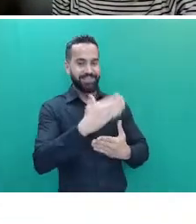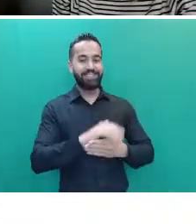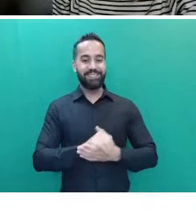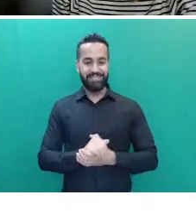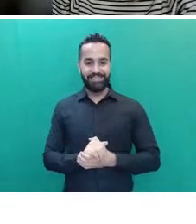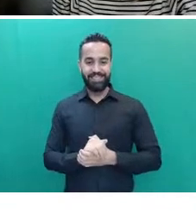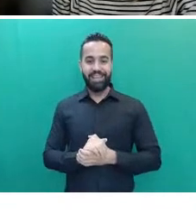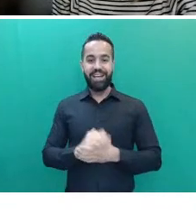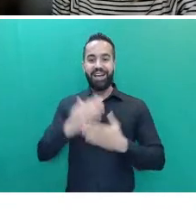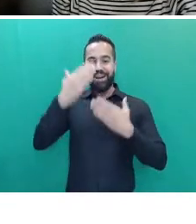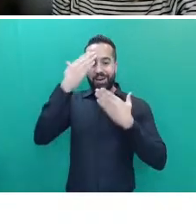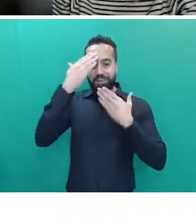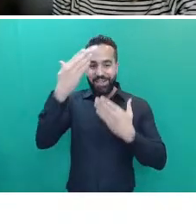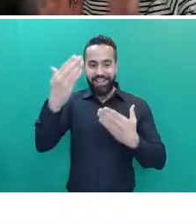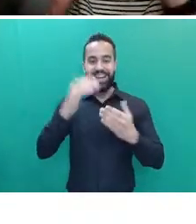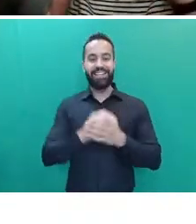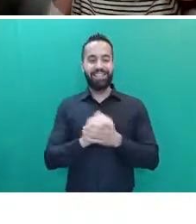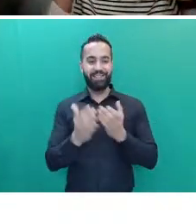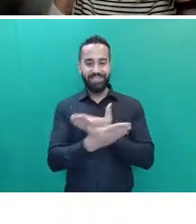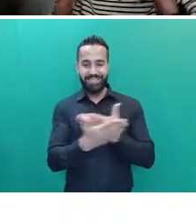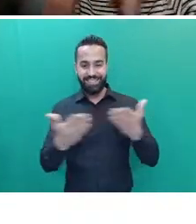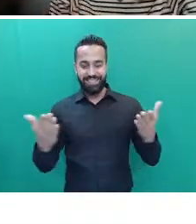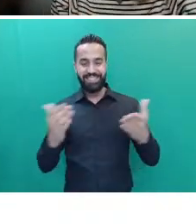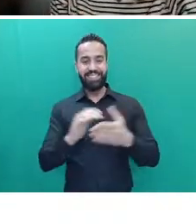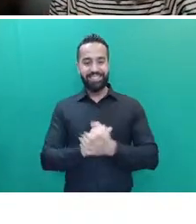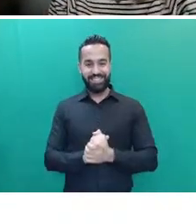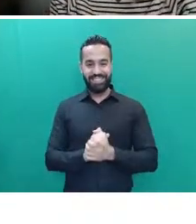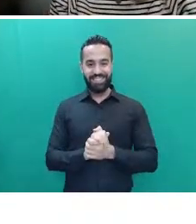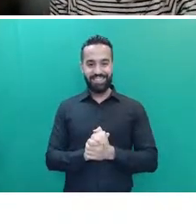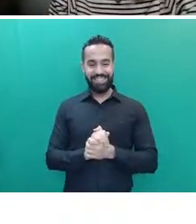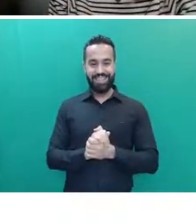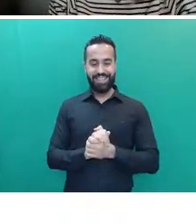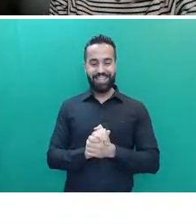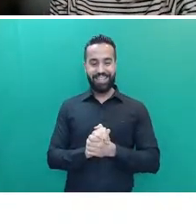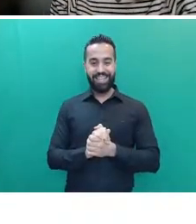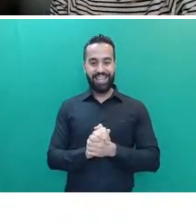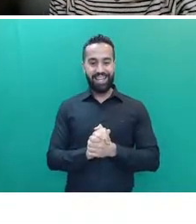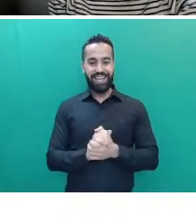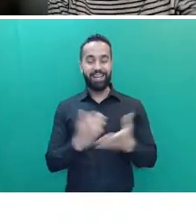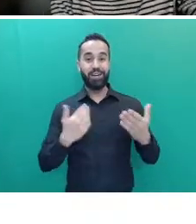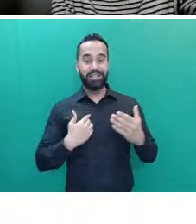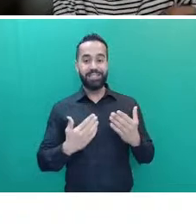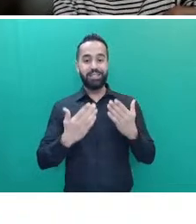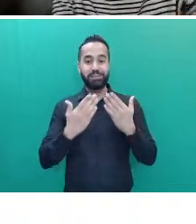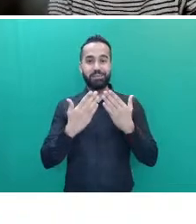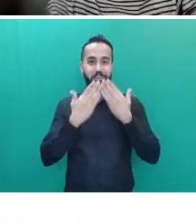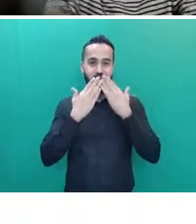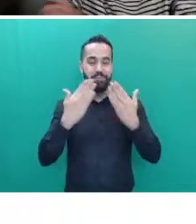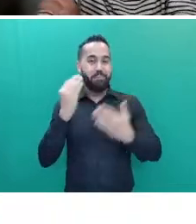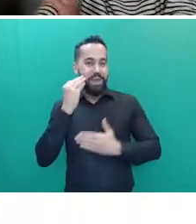Obrigada, Rodrigues. Eu queria. Vou fazer inveja tá aqui, vou dar beijinhos em todo mundo. Já. Claro. Bom,